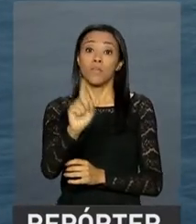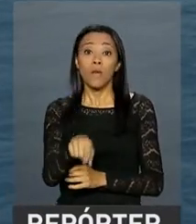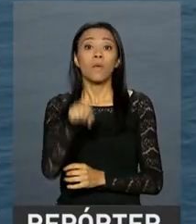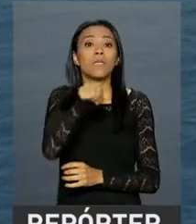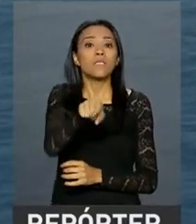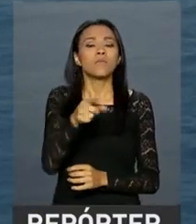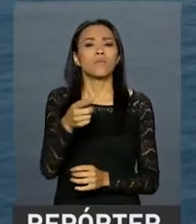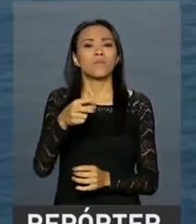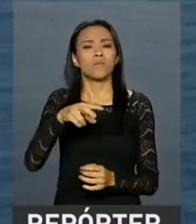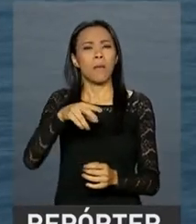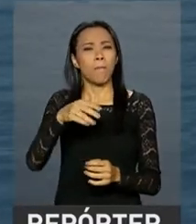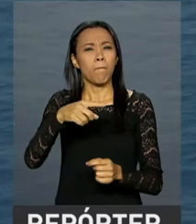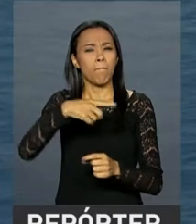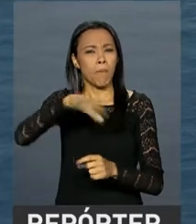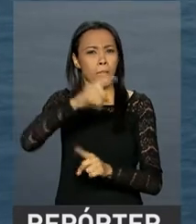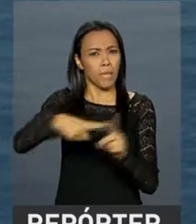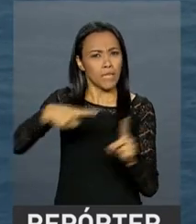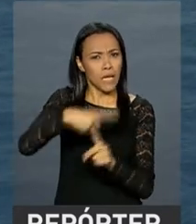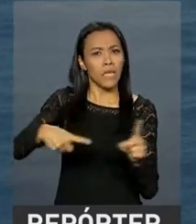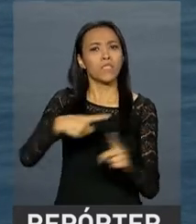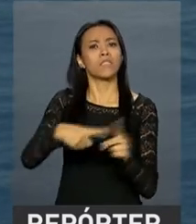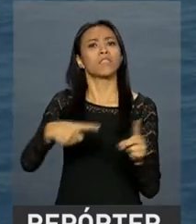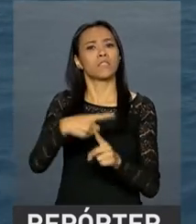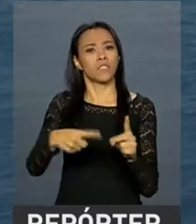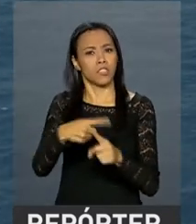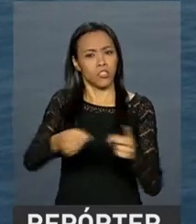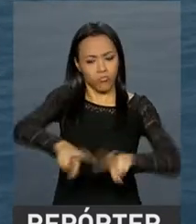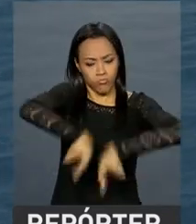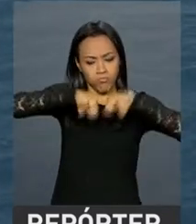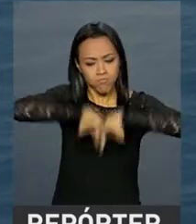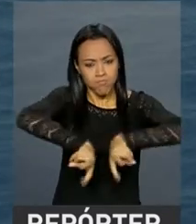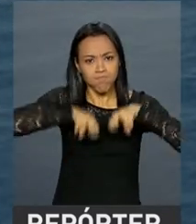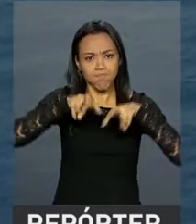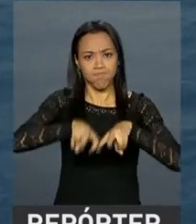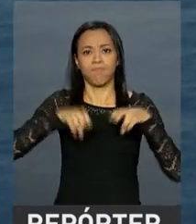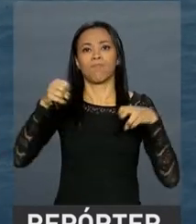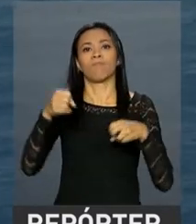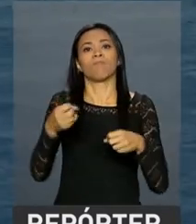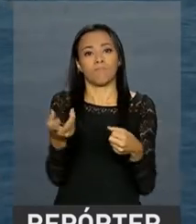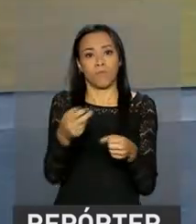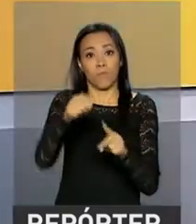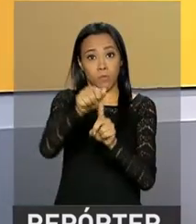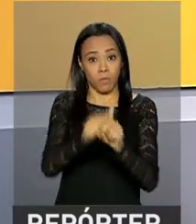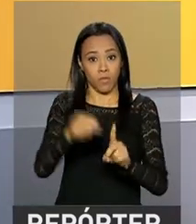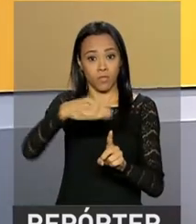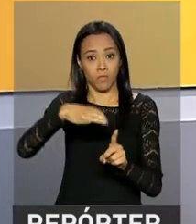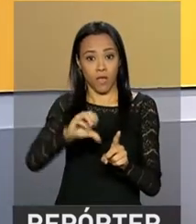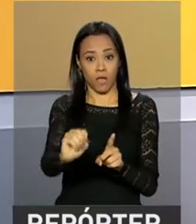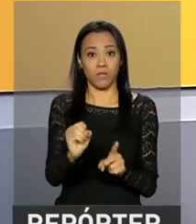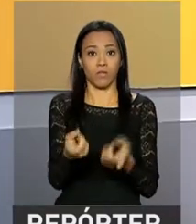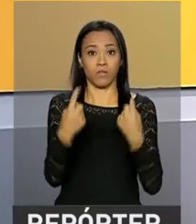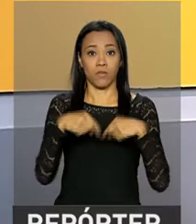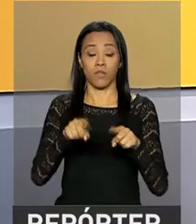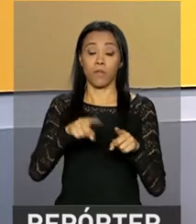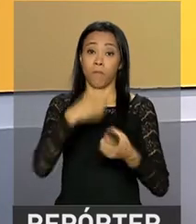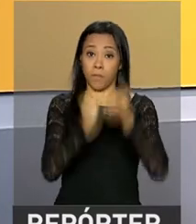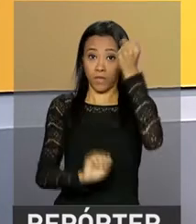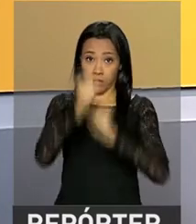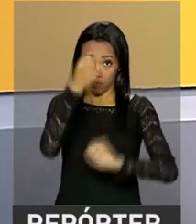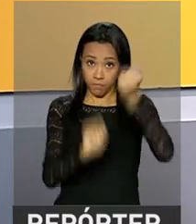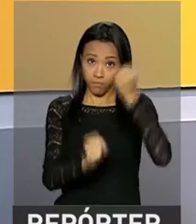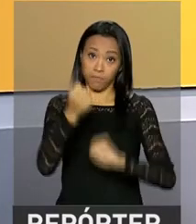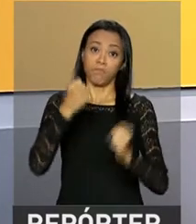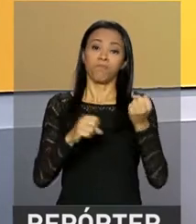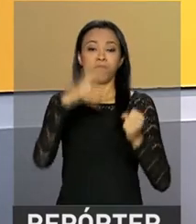quase a metade do total extraído no brasil em março a produção das indústrias brasileiras cresceu